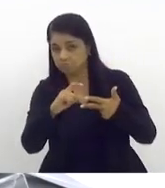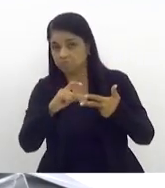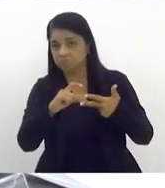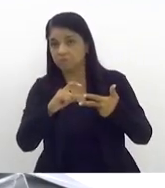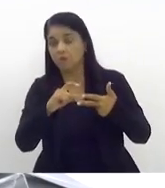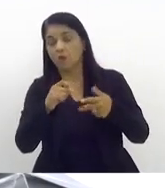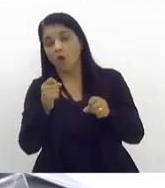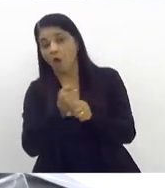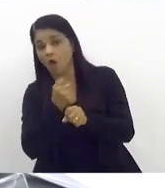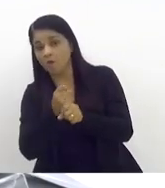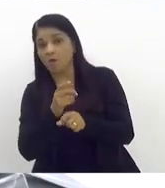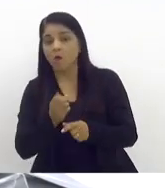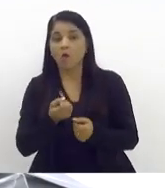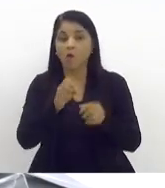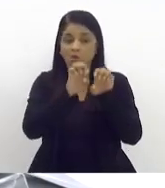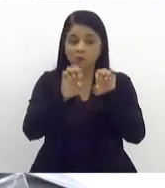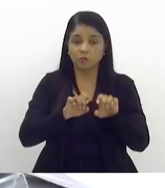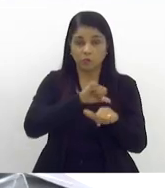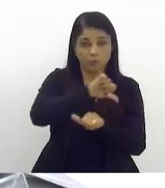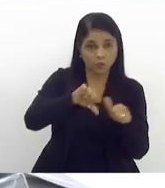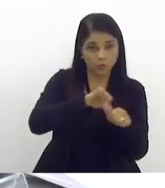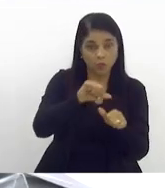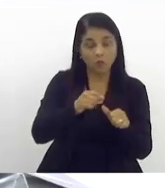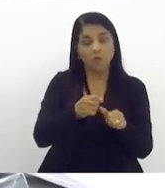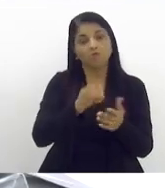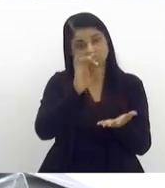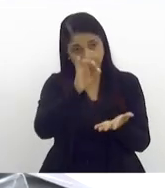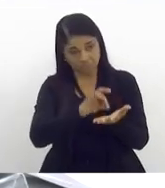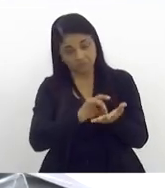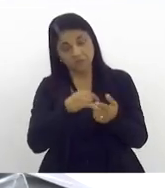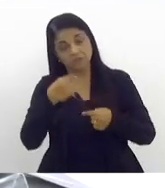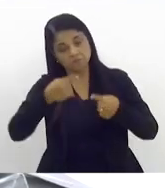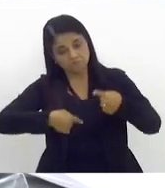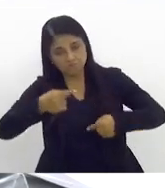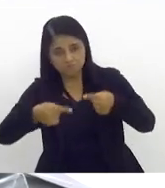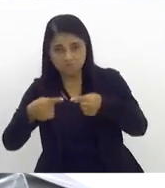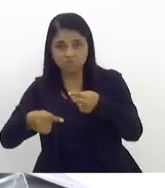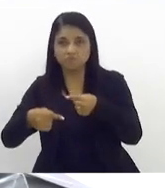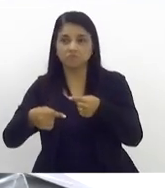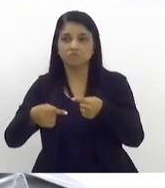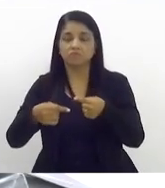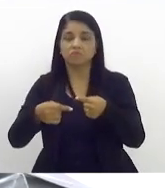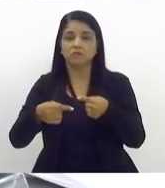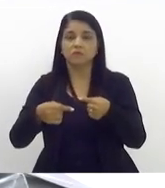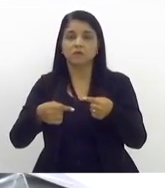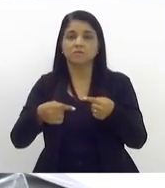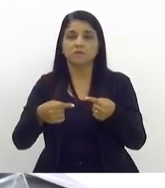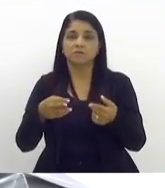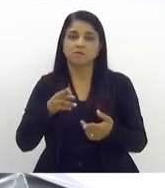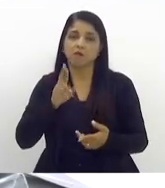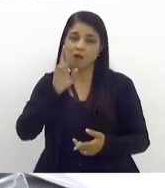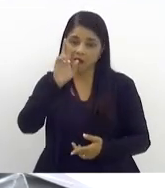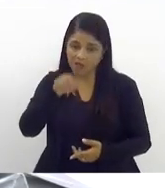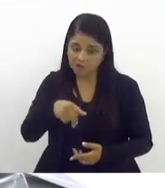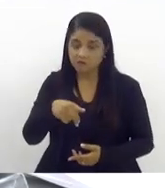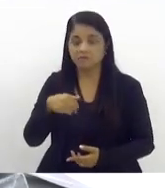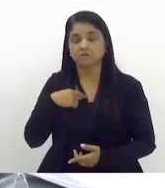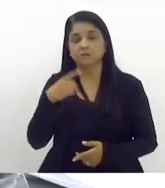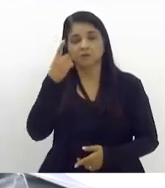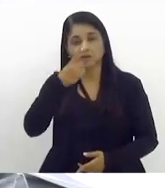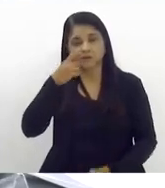no que diz respeito à alteração da estrutura, com certeza. Mas é uma discussão para a gente enfrentar aqui. Mas, de pronto, assiste razão o deputado Mink.